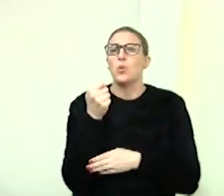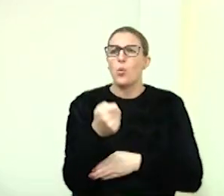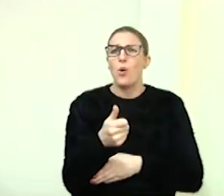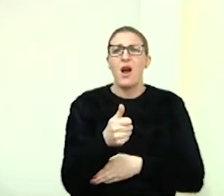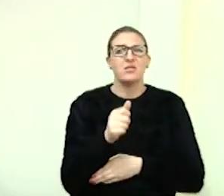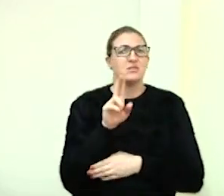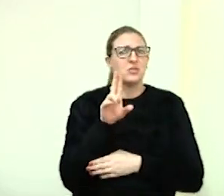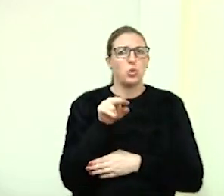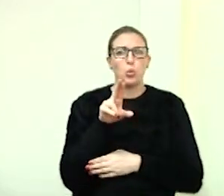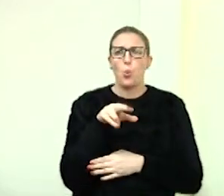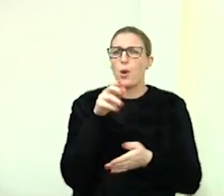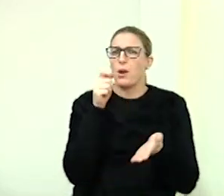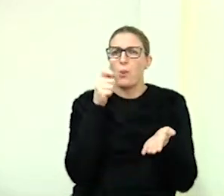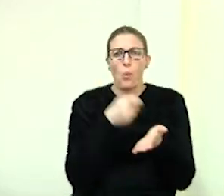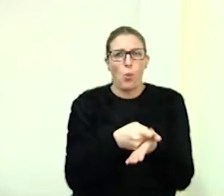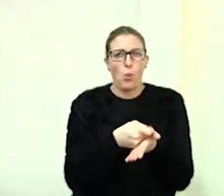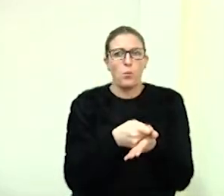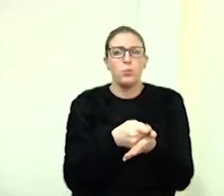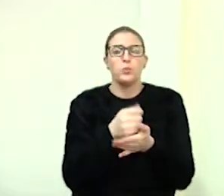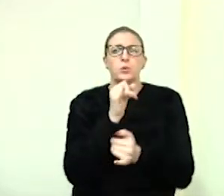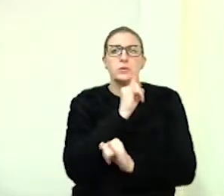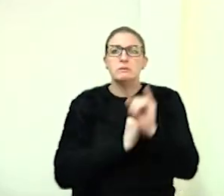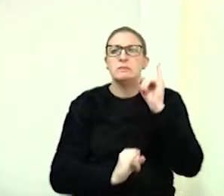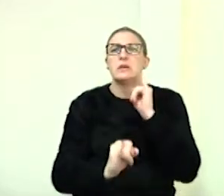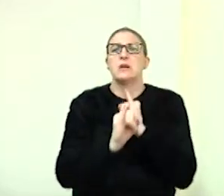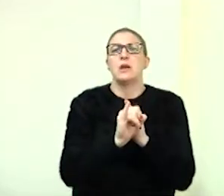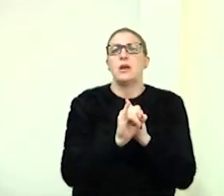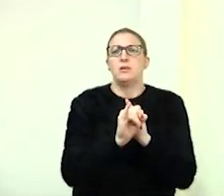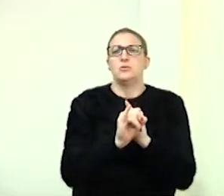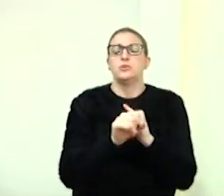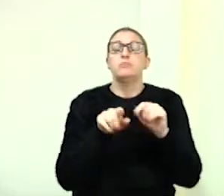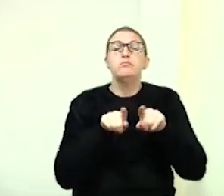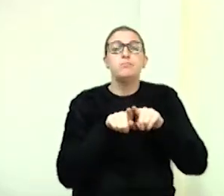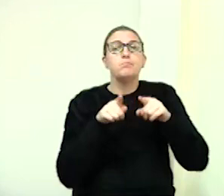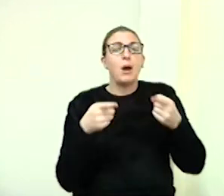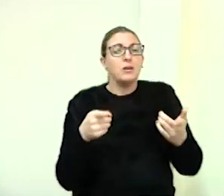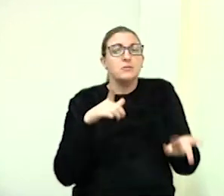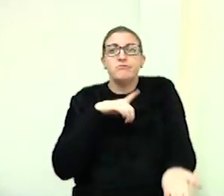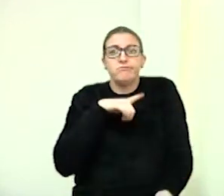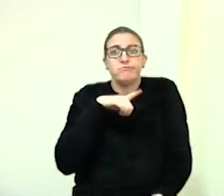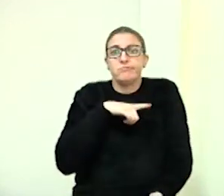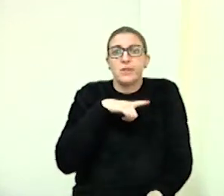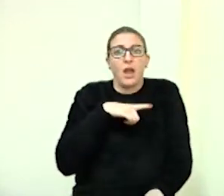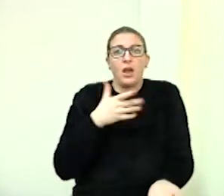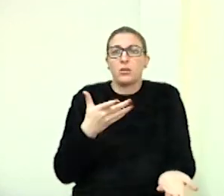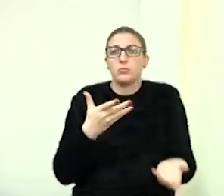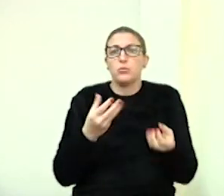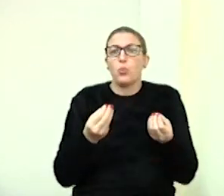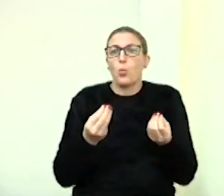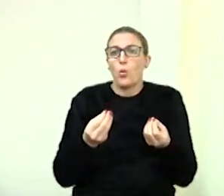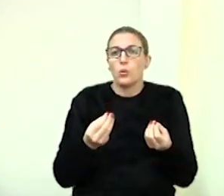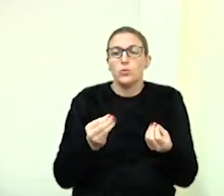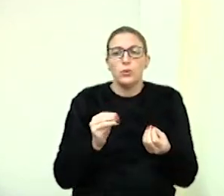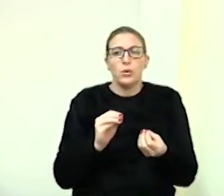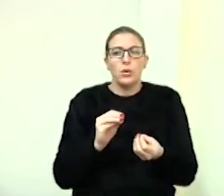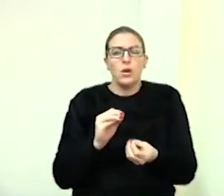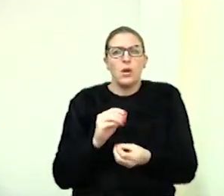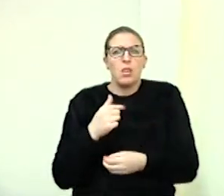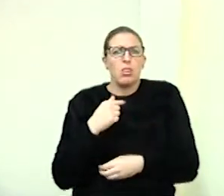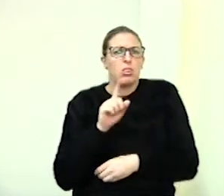compra pela internet, mas está aí. E não é porque eu não gosto